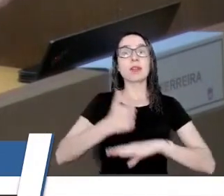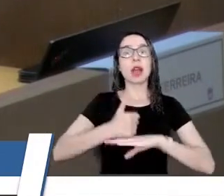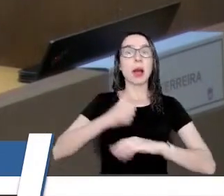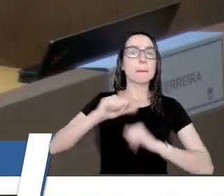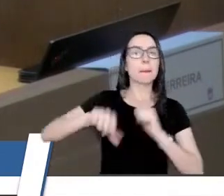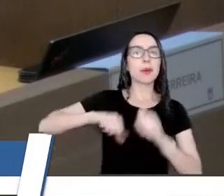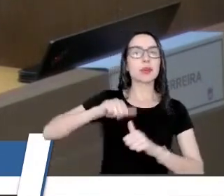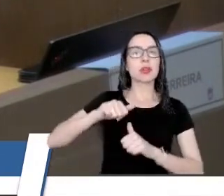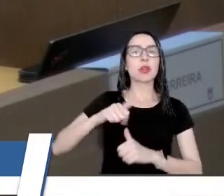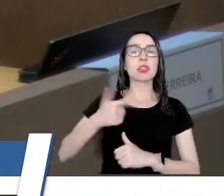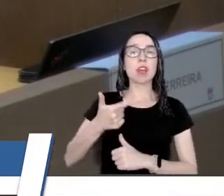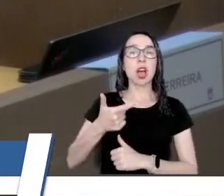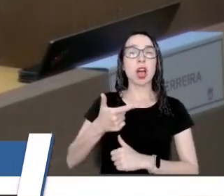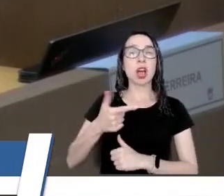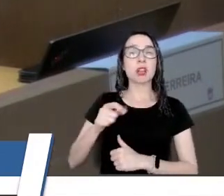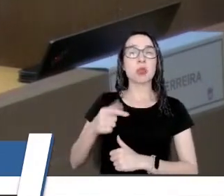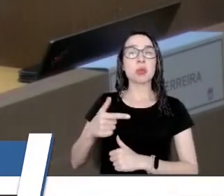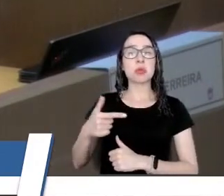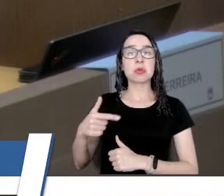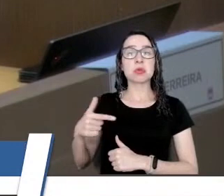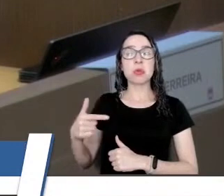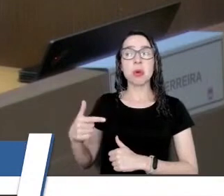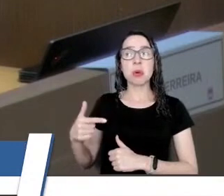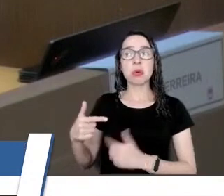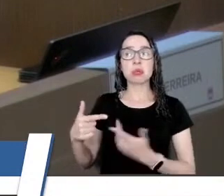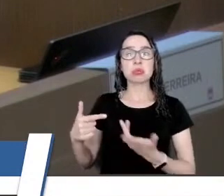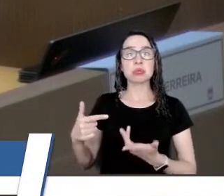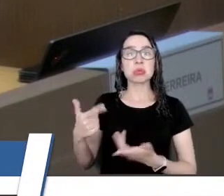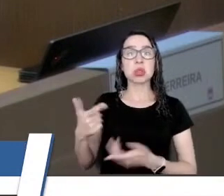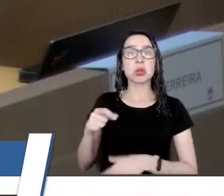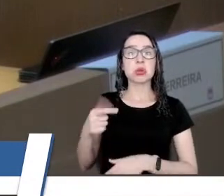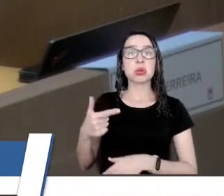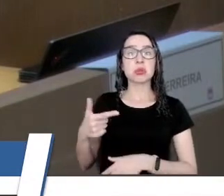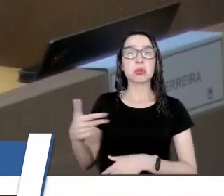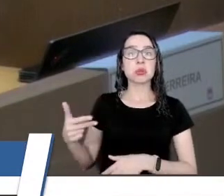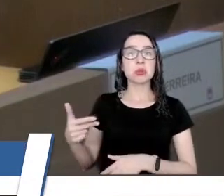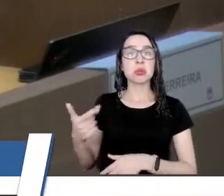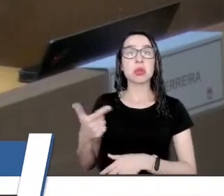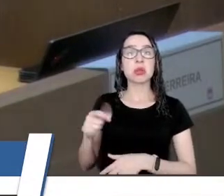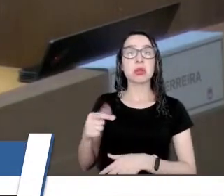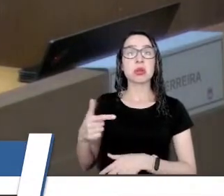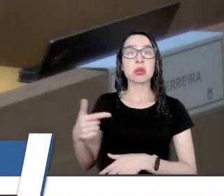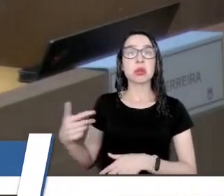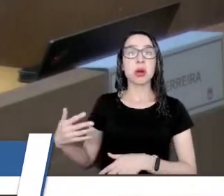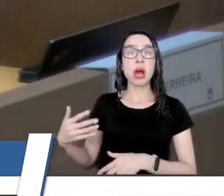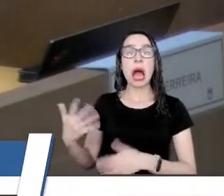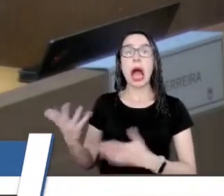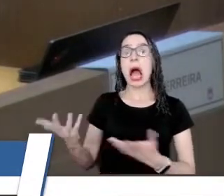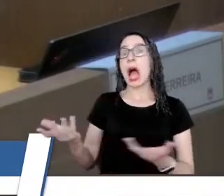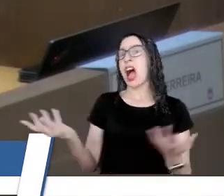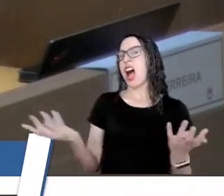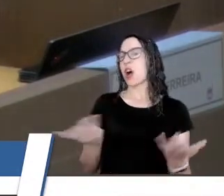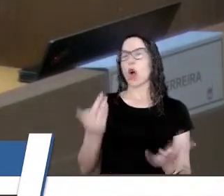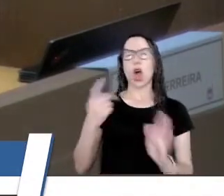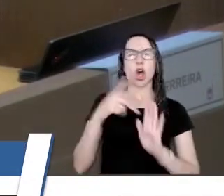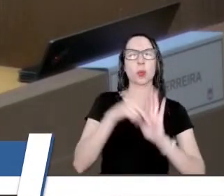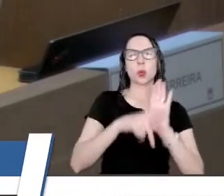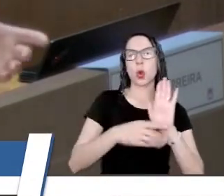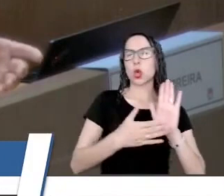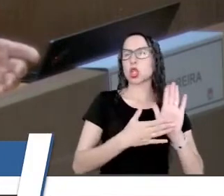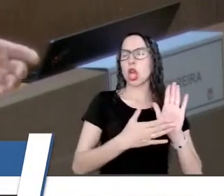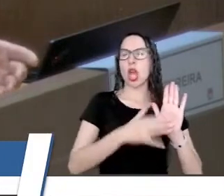2000, agora 22, vai para 2023, depois chega em 2024, olha, nós temos uns projetos fantásticos